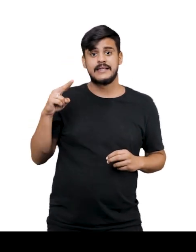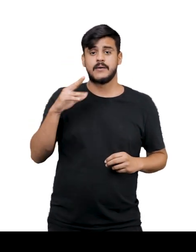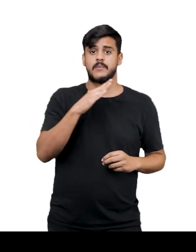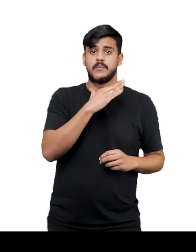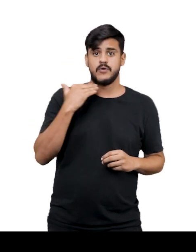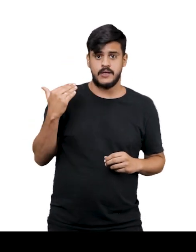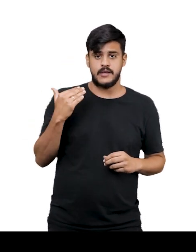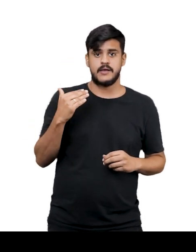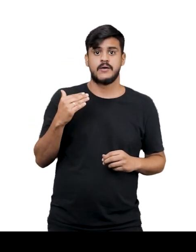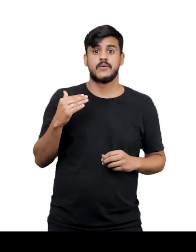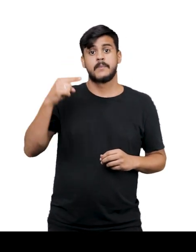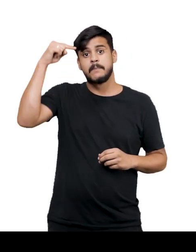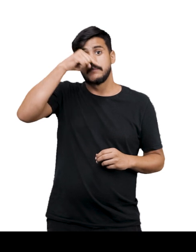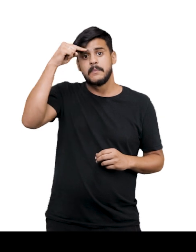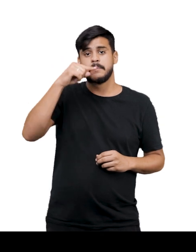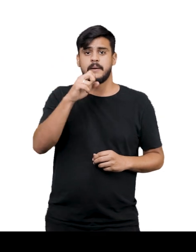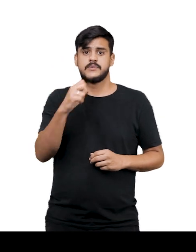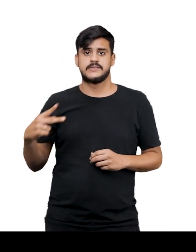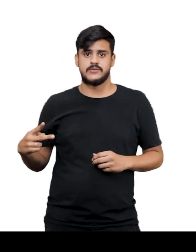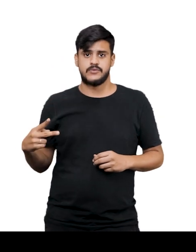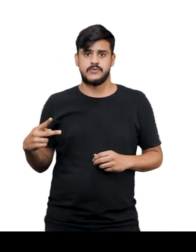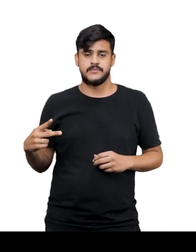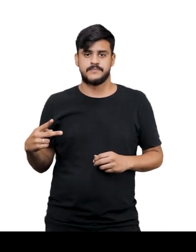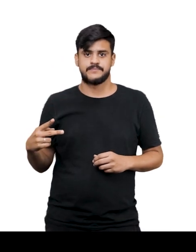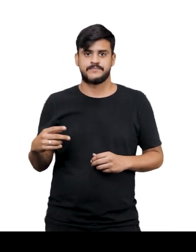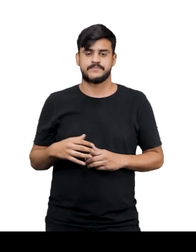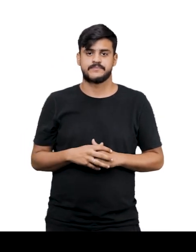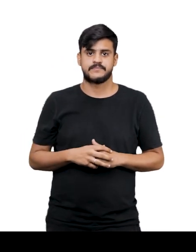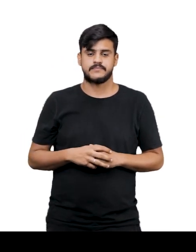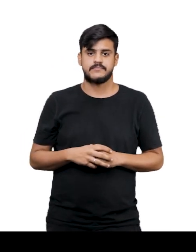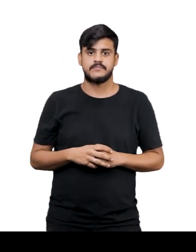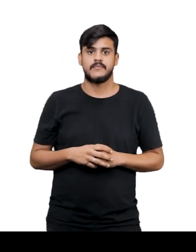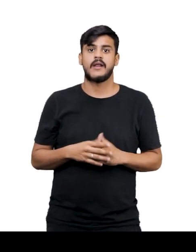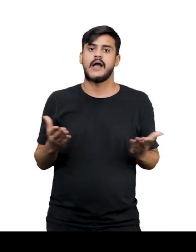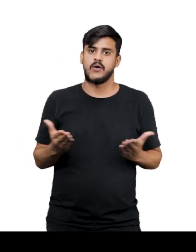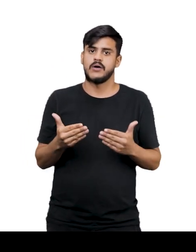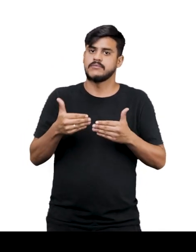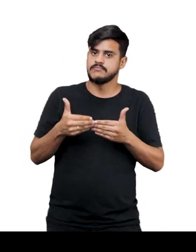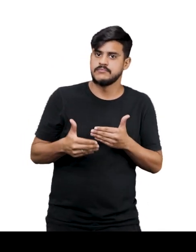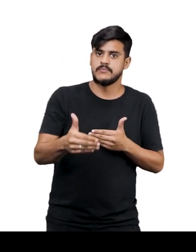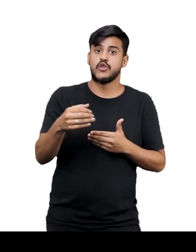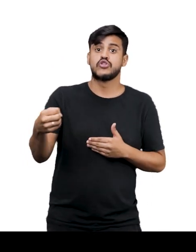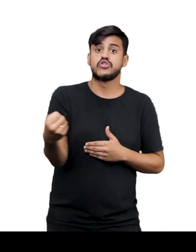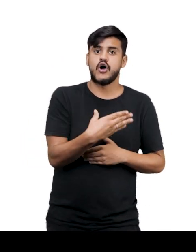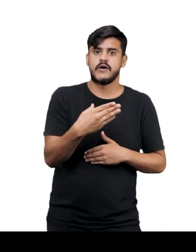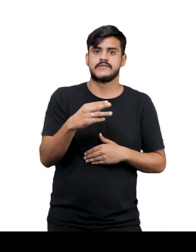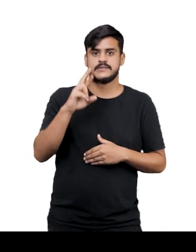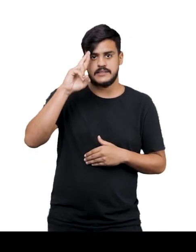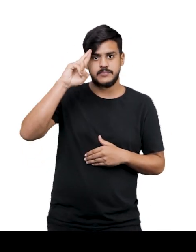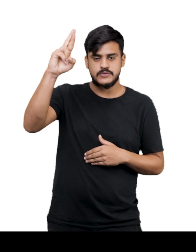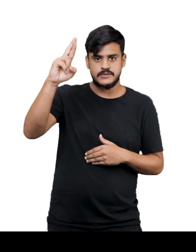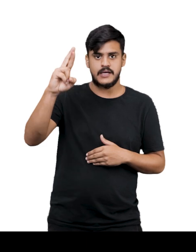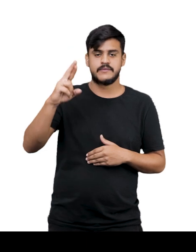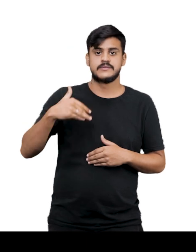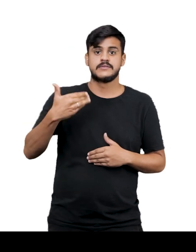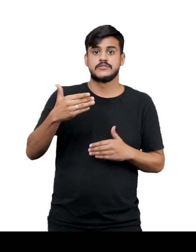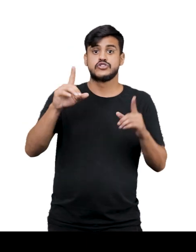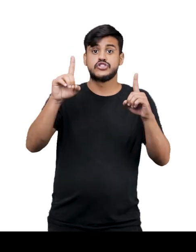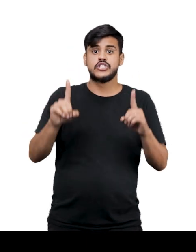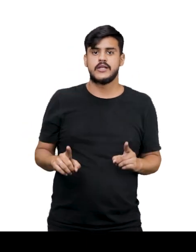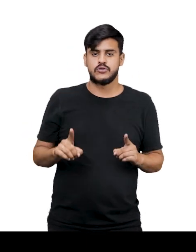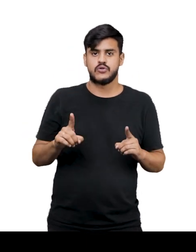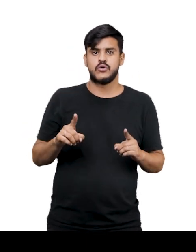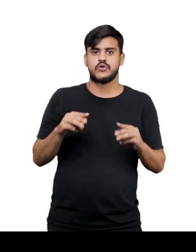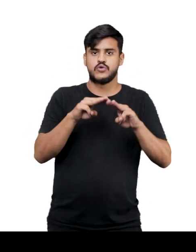A morte de Lina Bo e a aposentadoria de PM Bardi, iniciando uma nova era de gestões